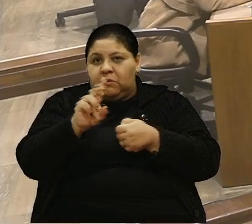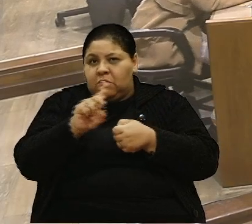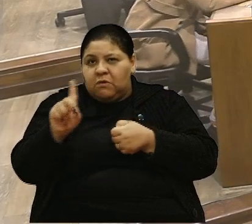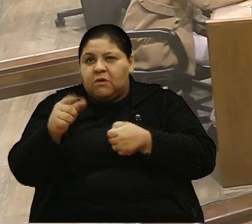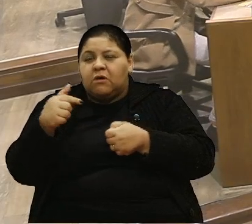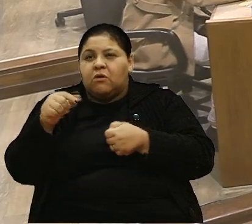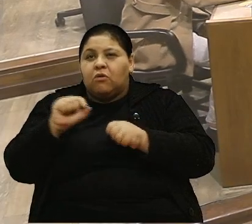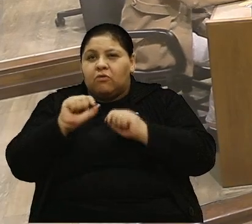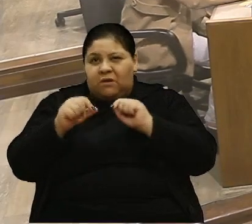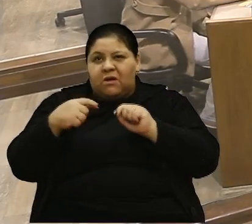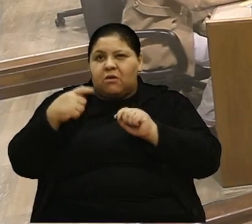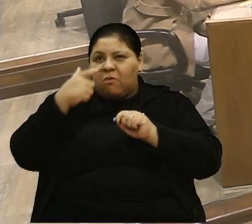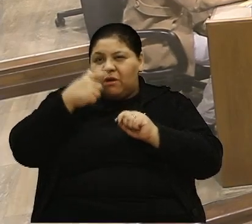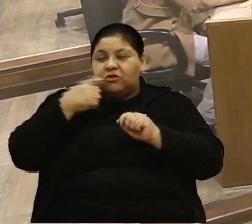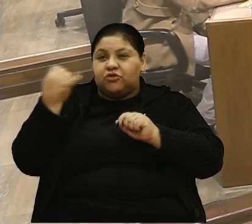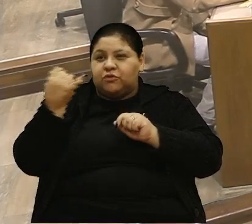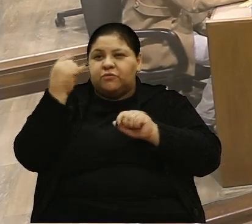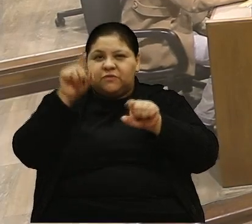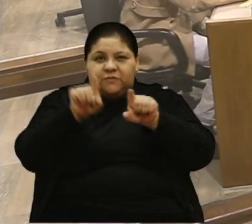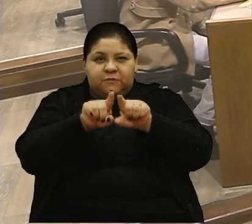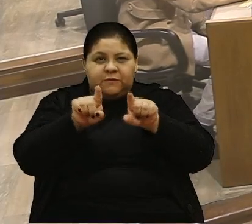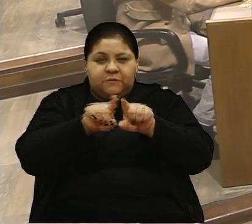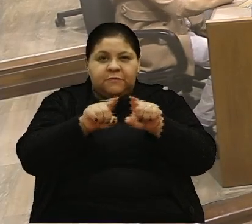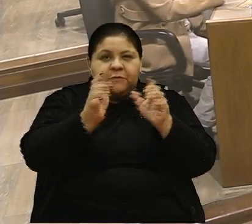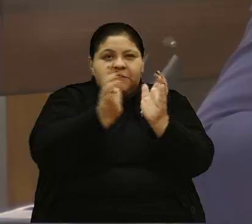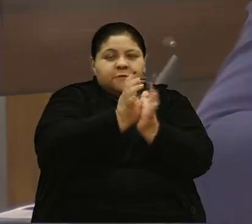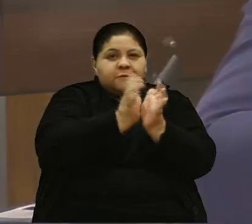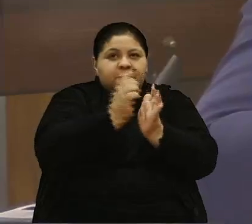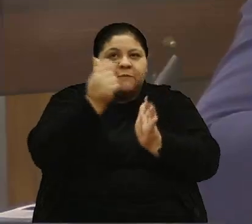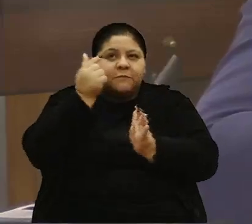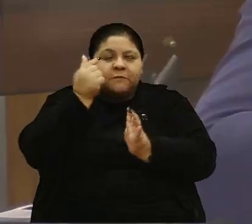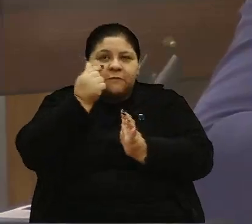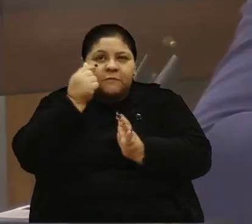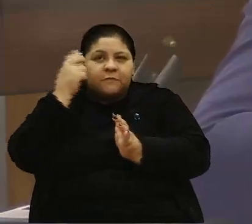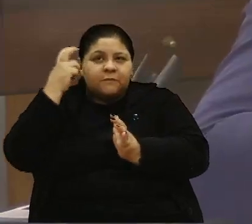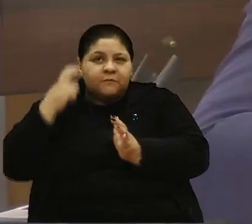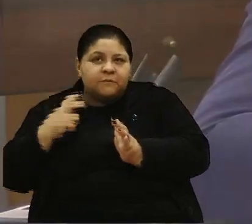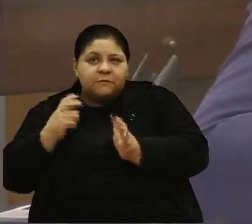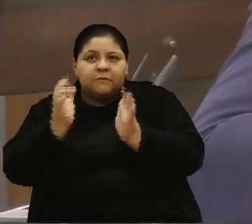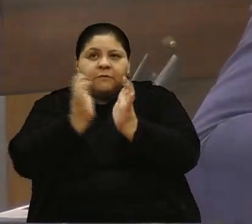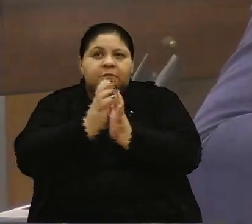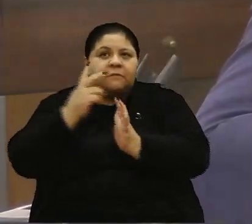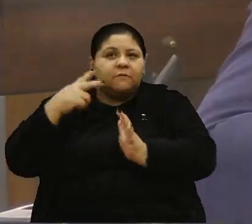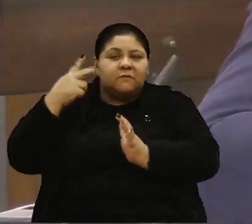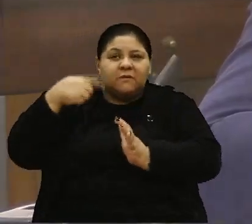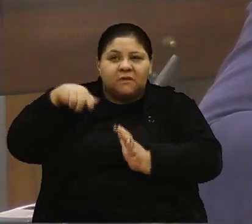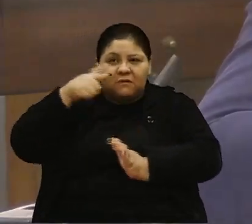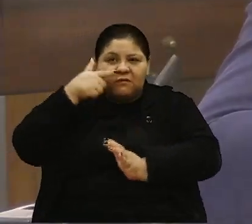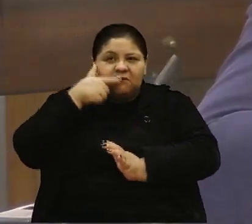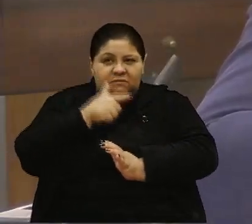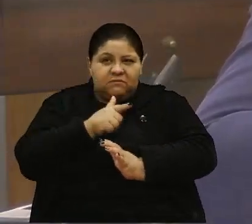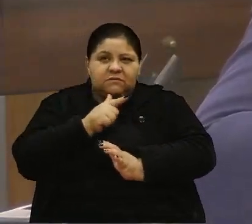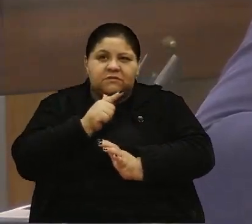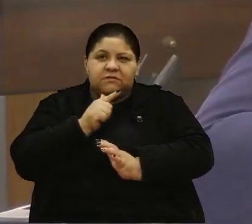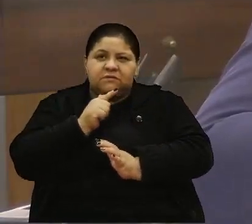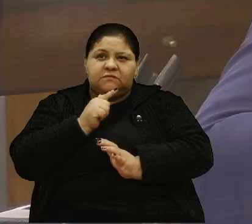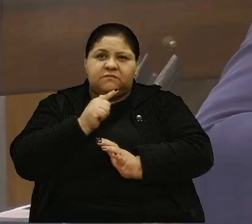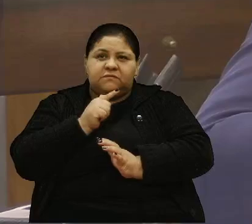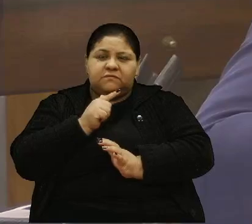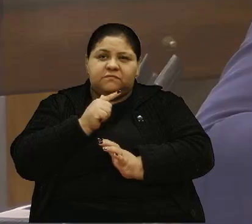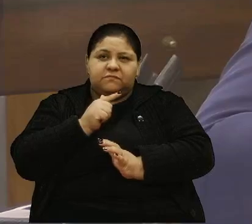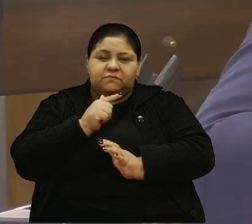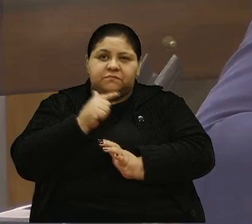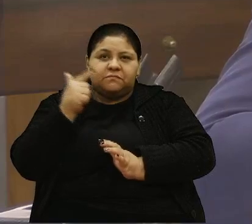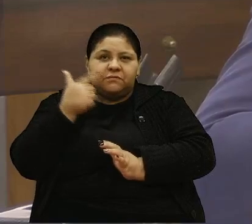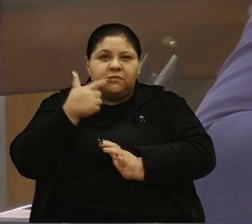bem importante também, colega Eloy, colega Daniel, colegas vereadores. A gente conseguiu, e até o vice-nespo me